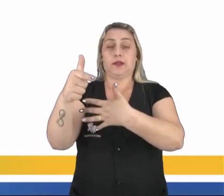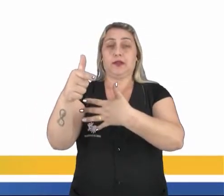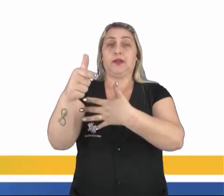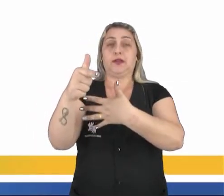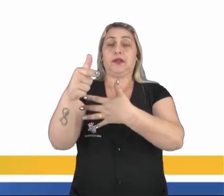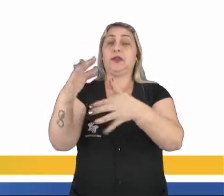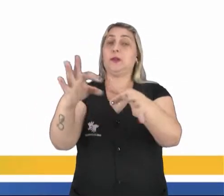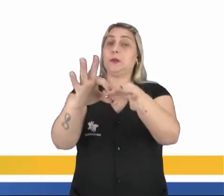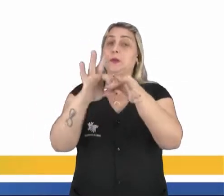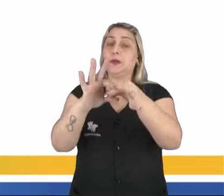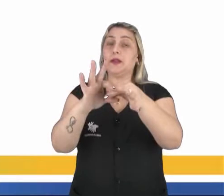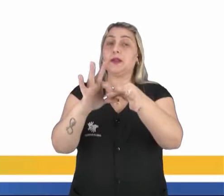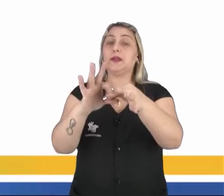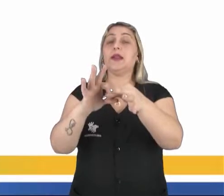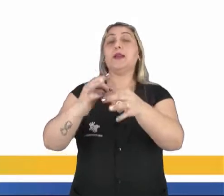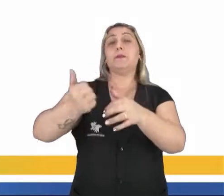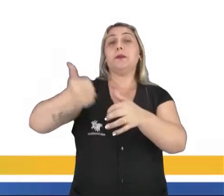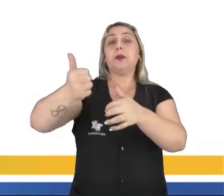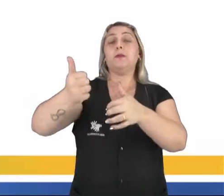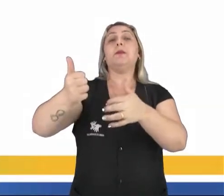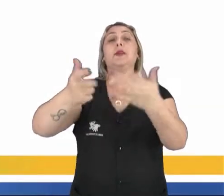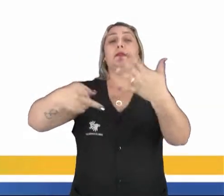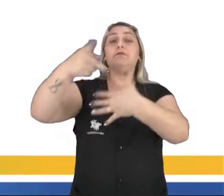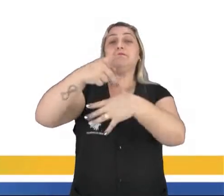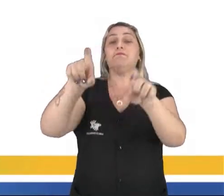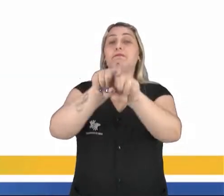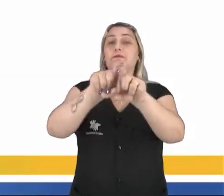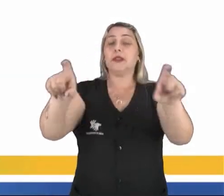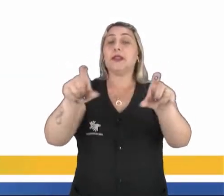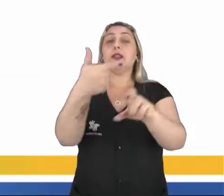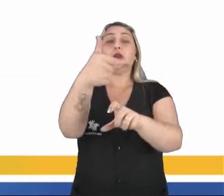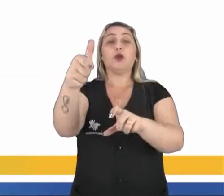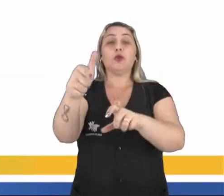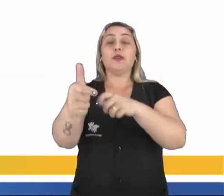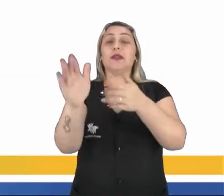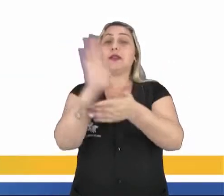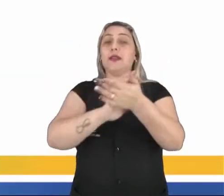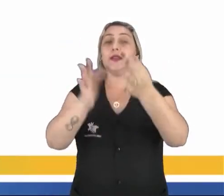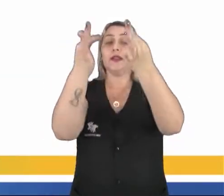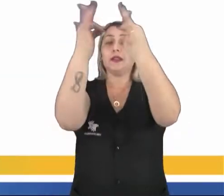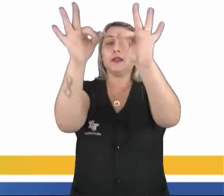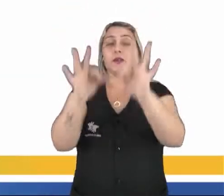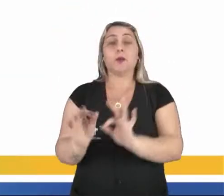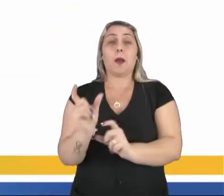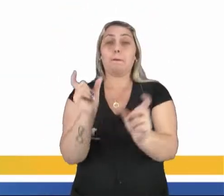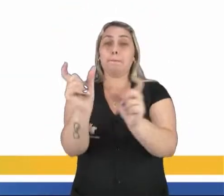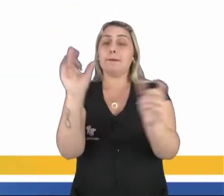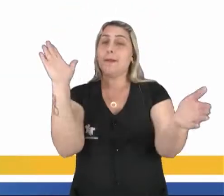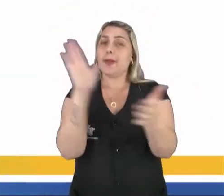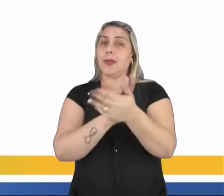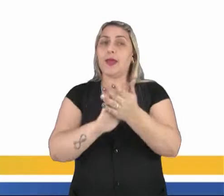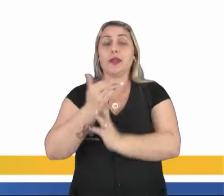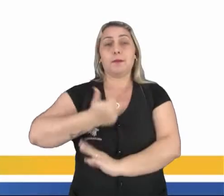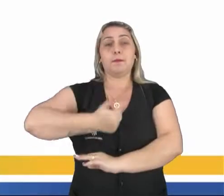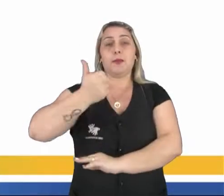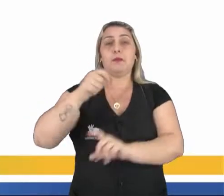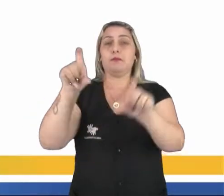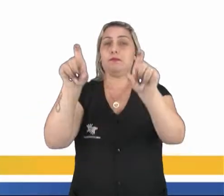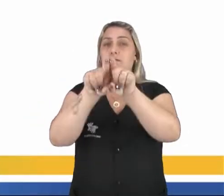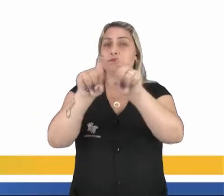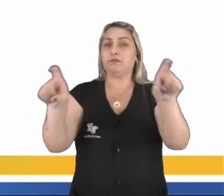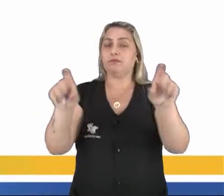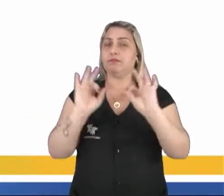oração anterior, não se relaciona sintaticamente com nenhuma palavra da primeira